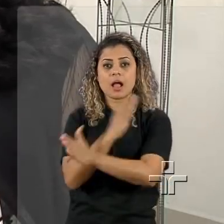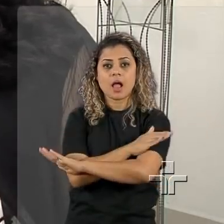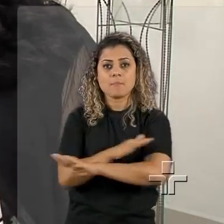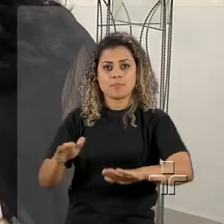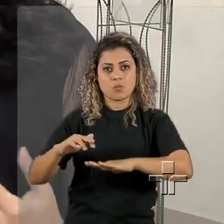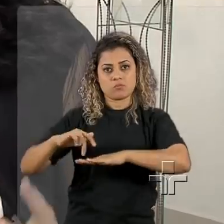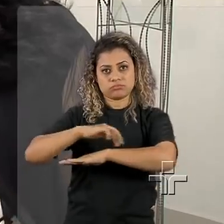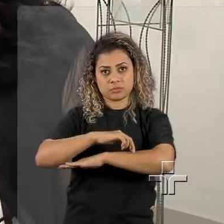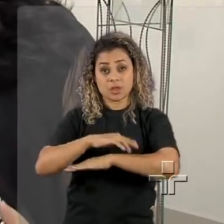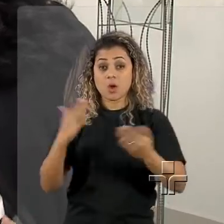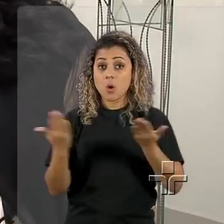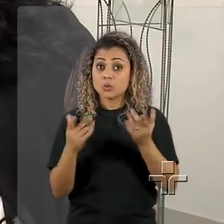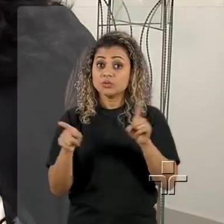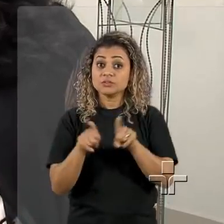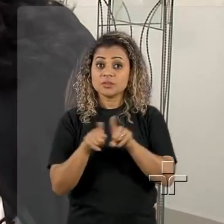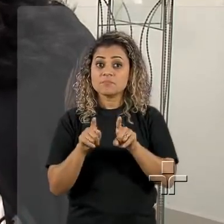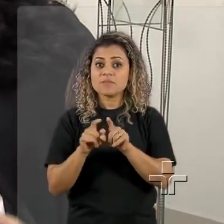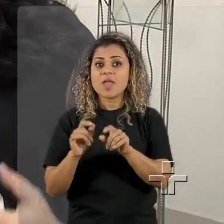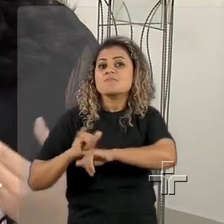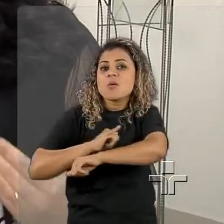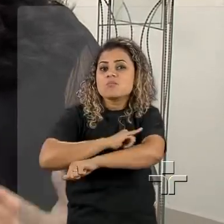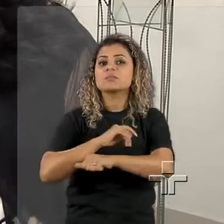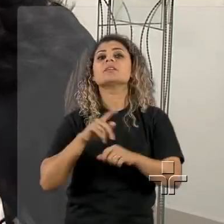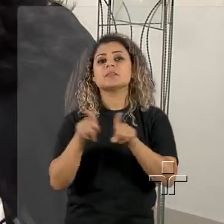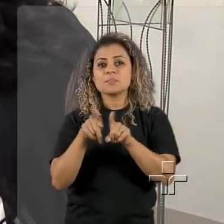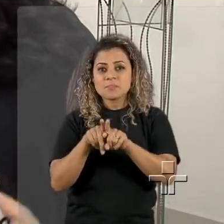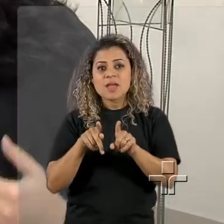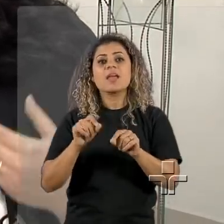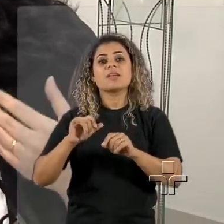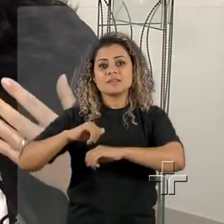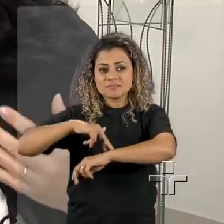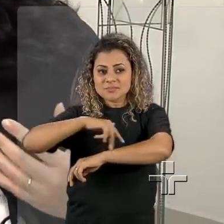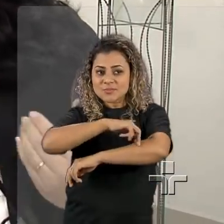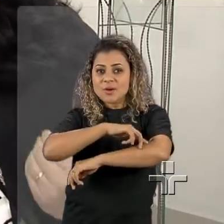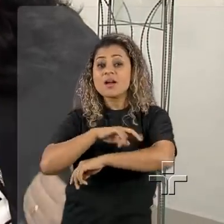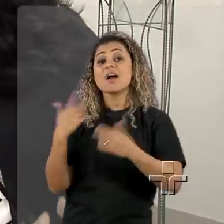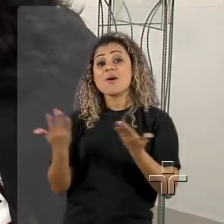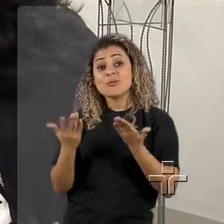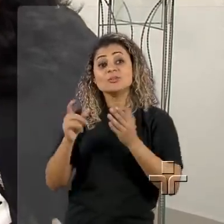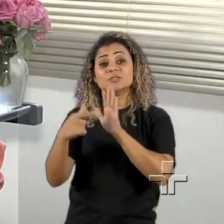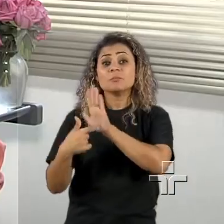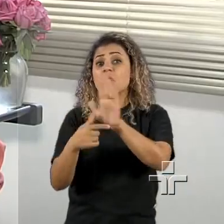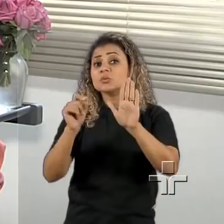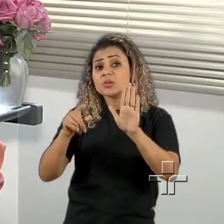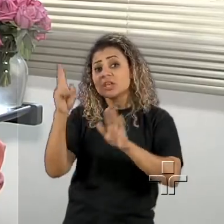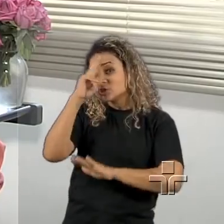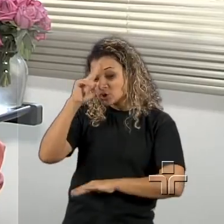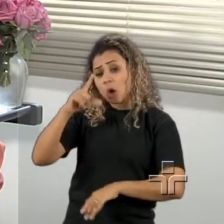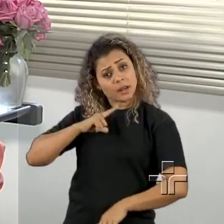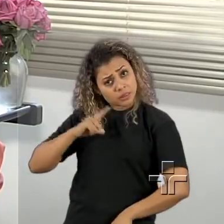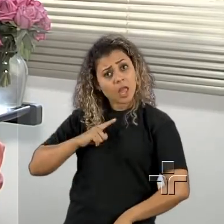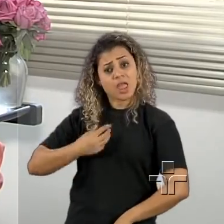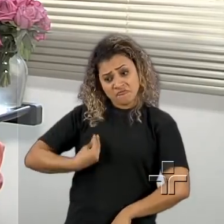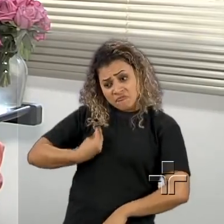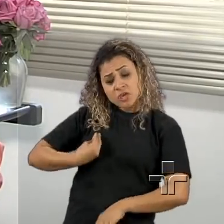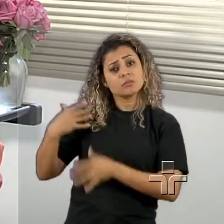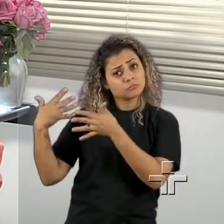do concurso, as consequências vão além da beleza. Se trata mais de uma vitrine para o mercado de trabalho, seguir uma